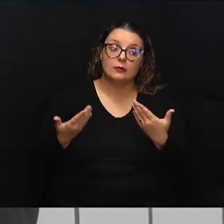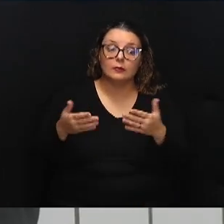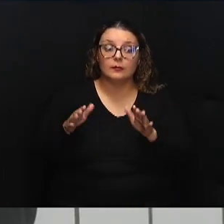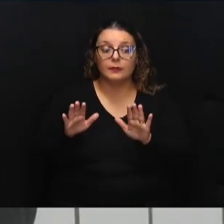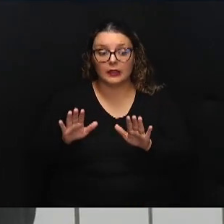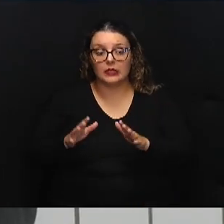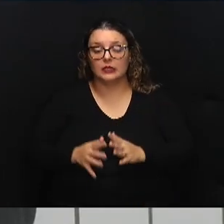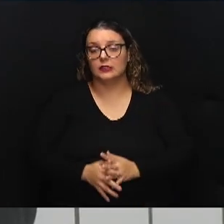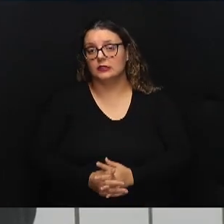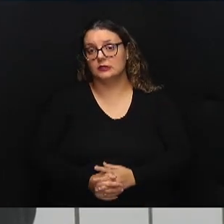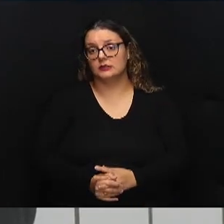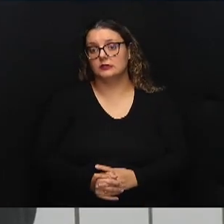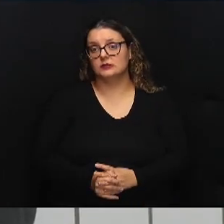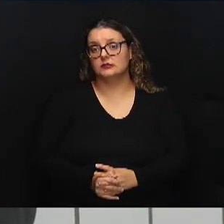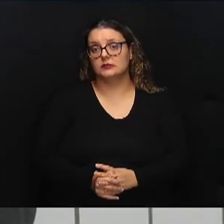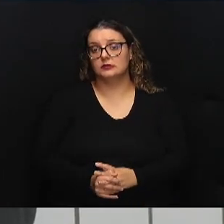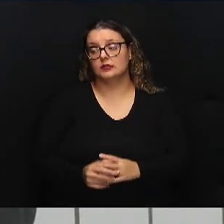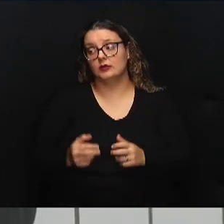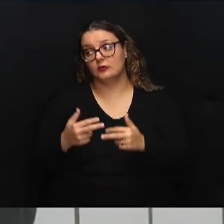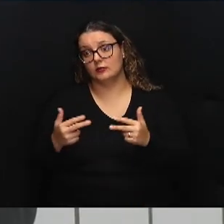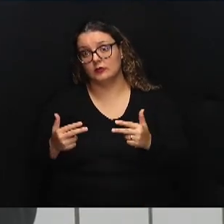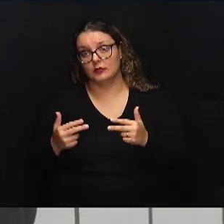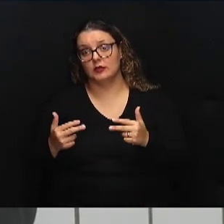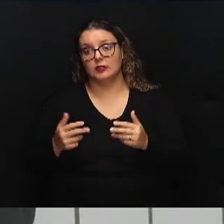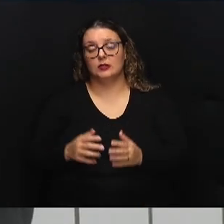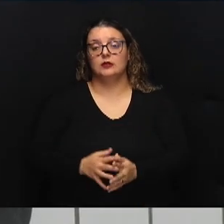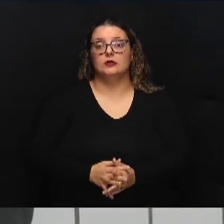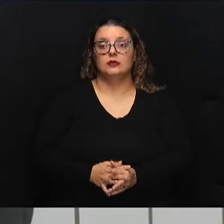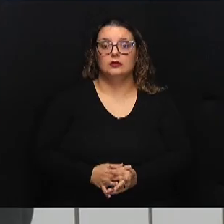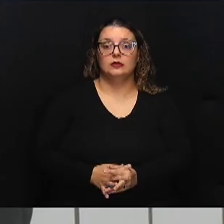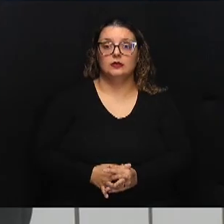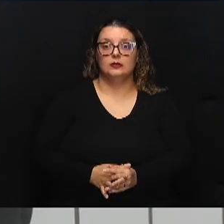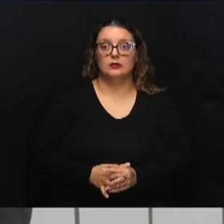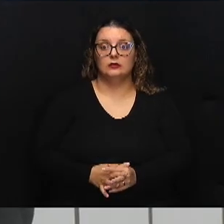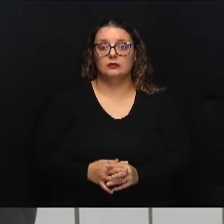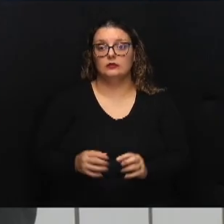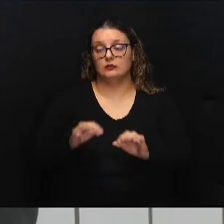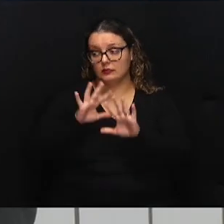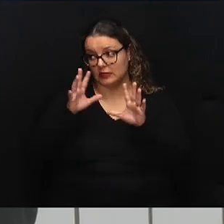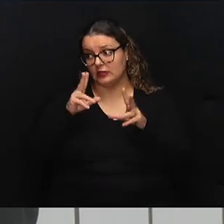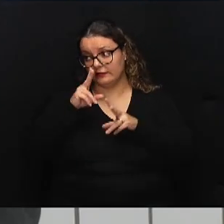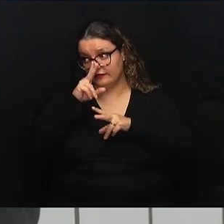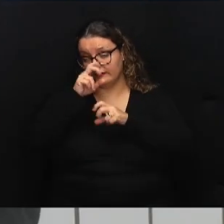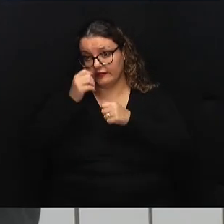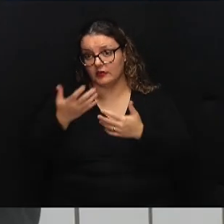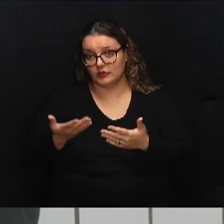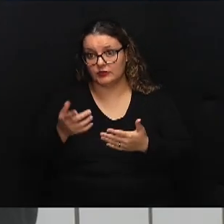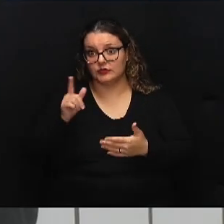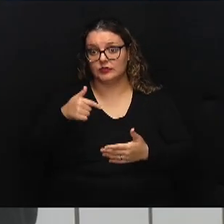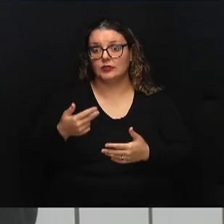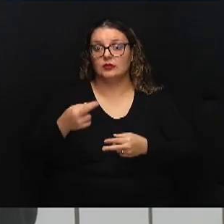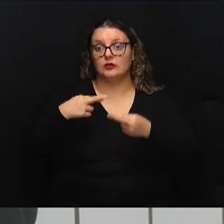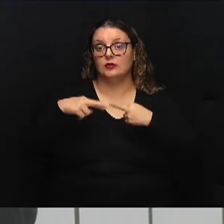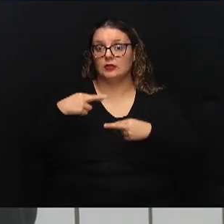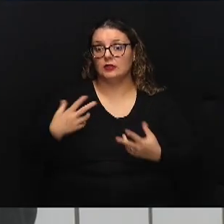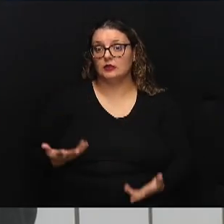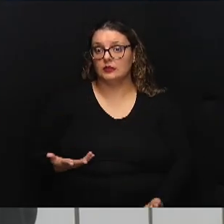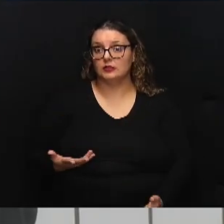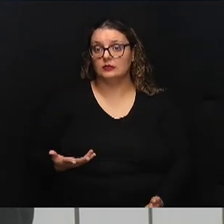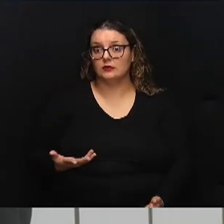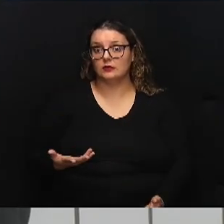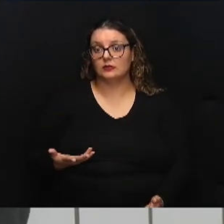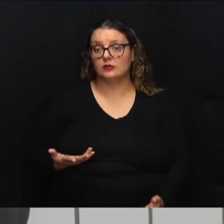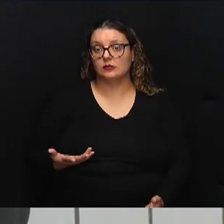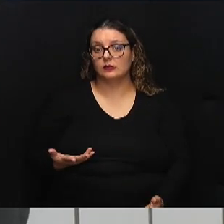Mas, uma coisa que está muito... bem forte ultimamente é o que diz respeito à relação